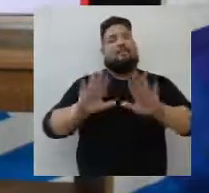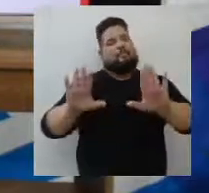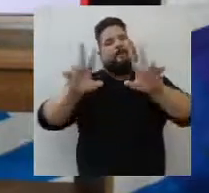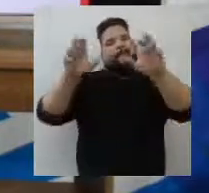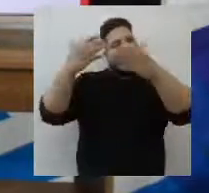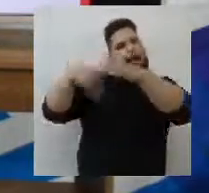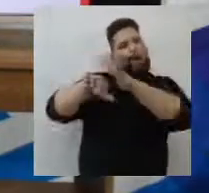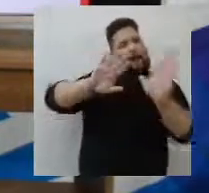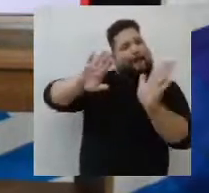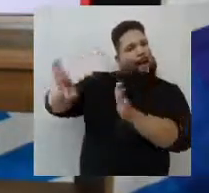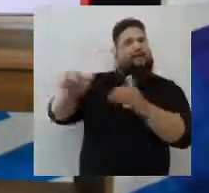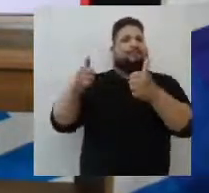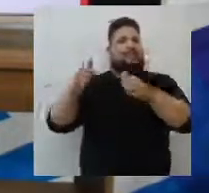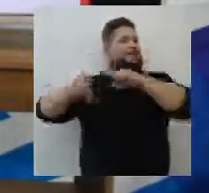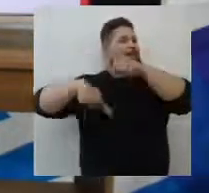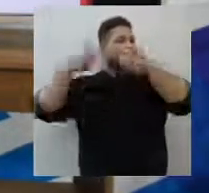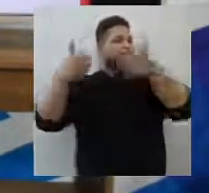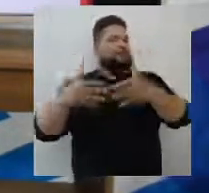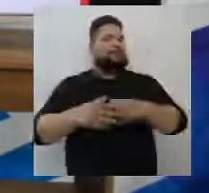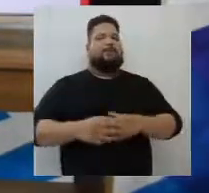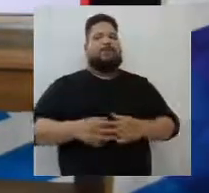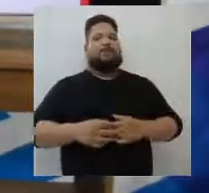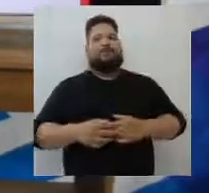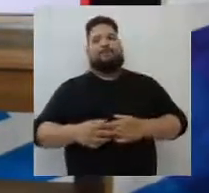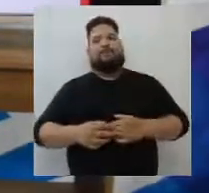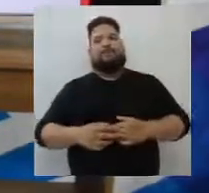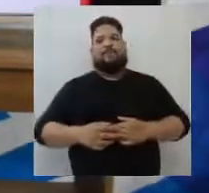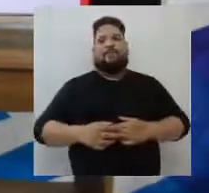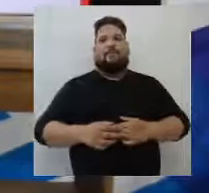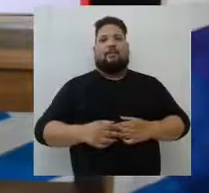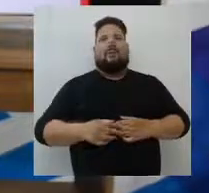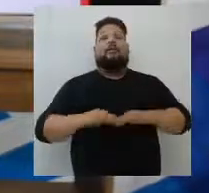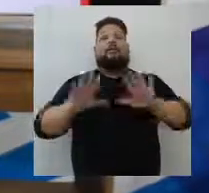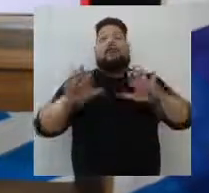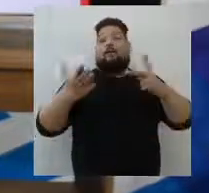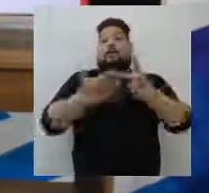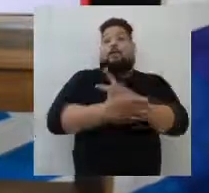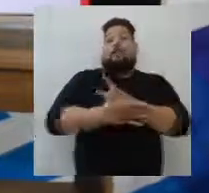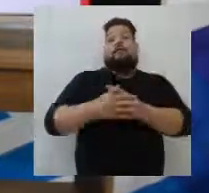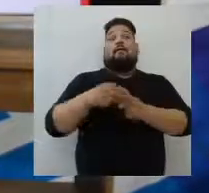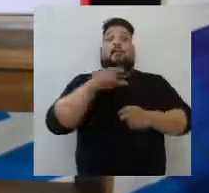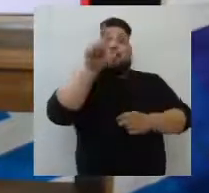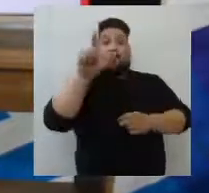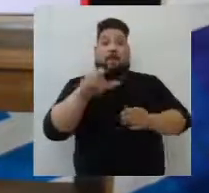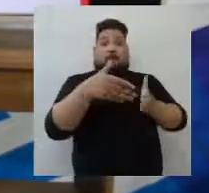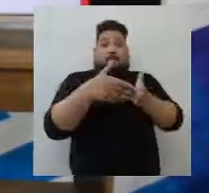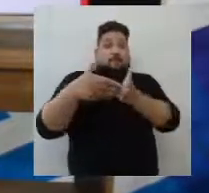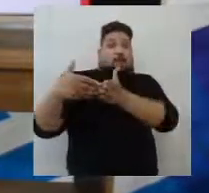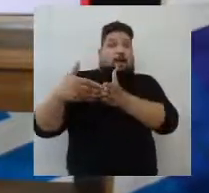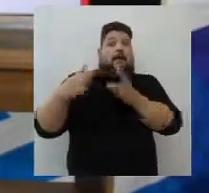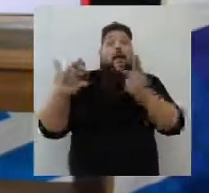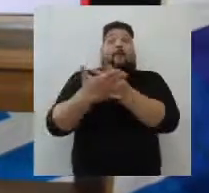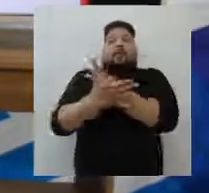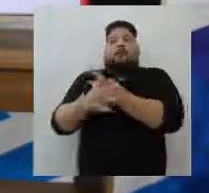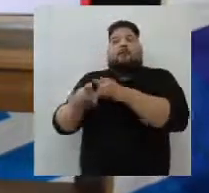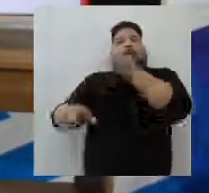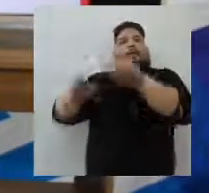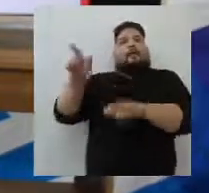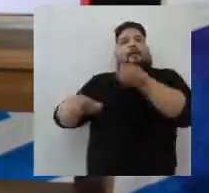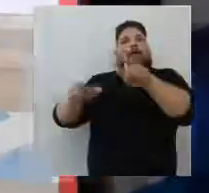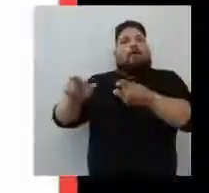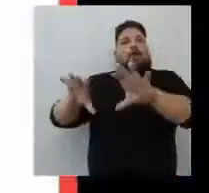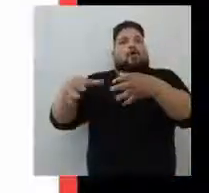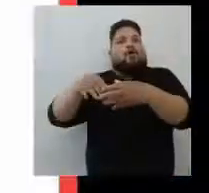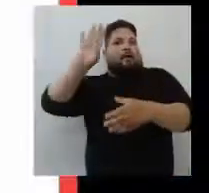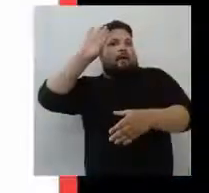outra história, tá bom? Essa história eu conto depois. Então, a gente vai ter esse afastamento, o exército vai ficar cada vez